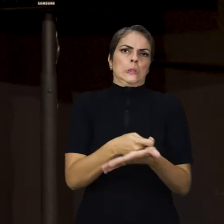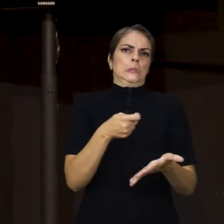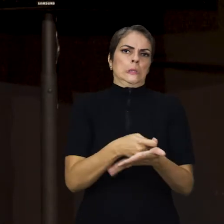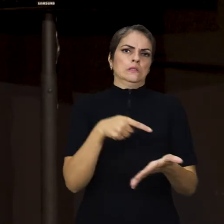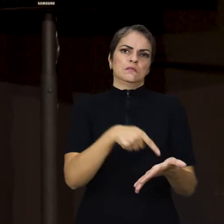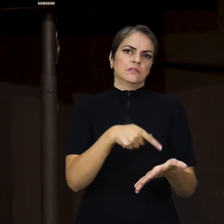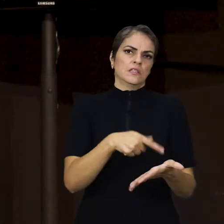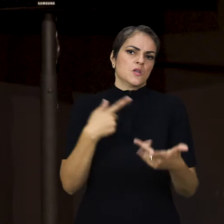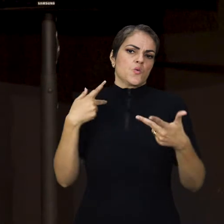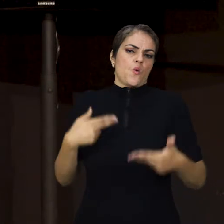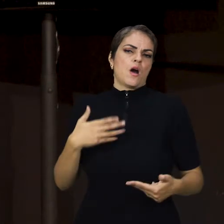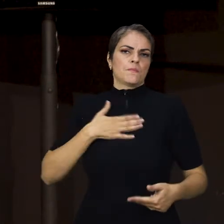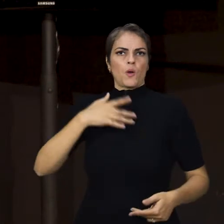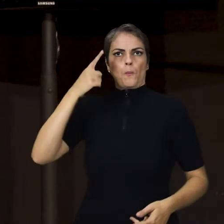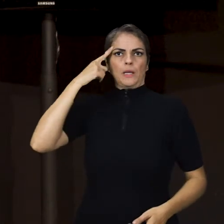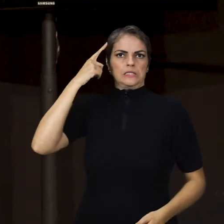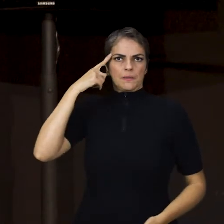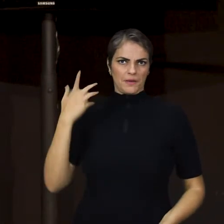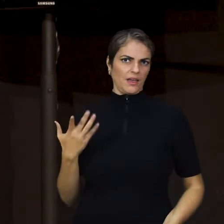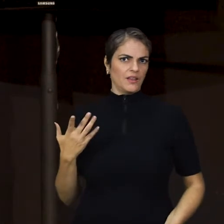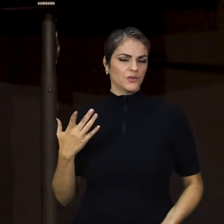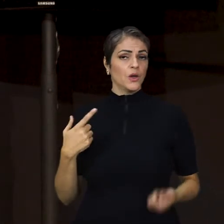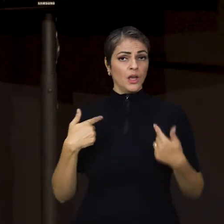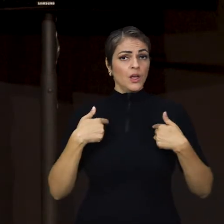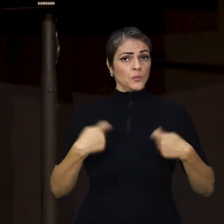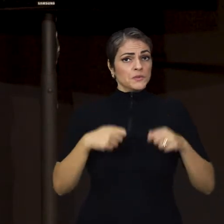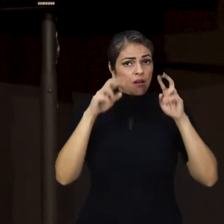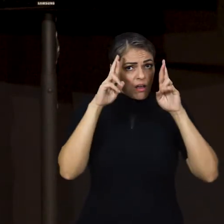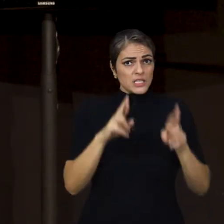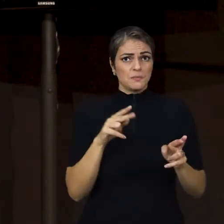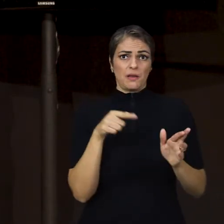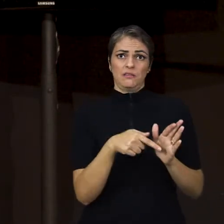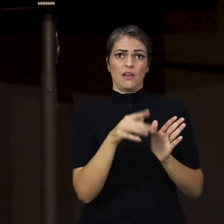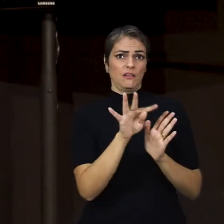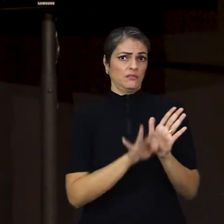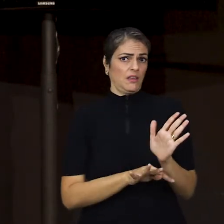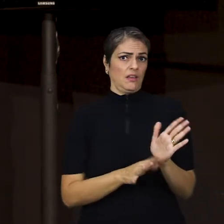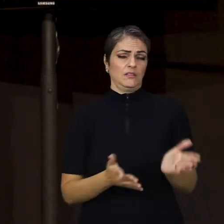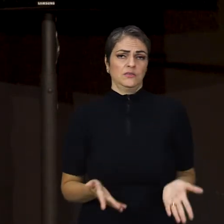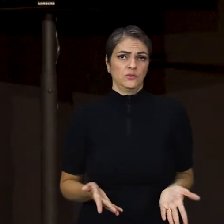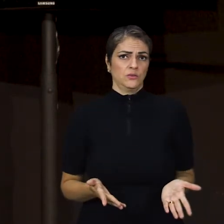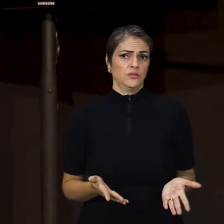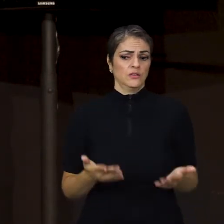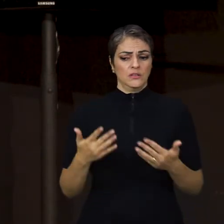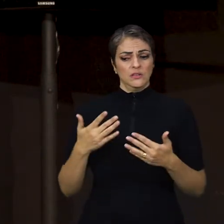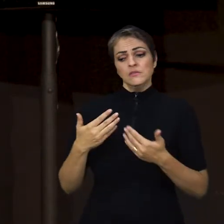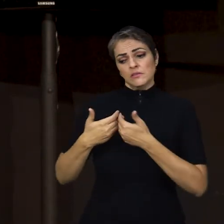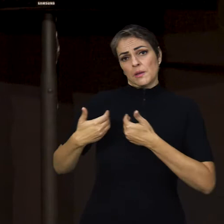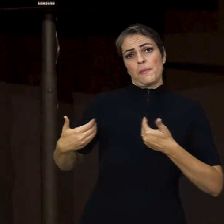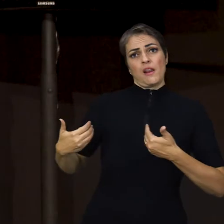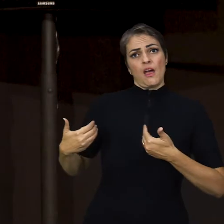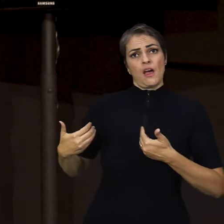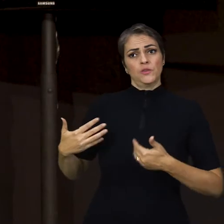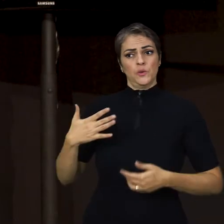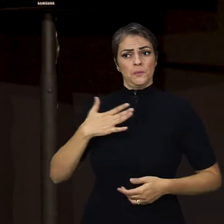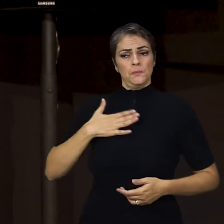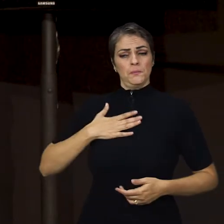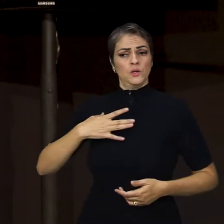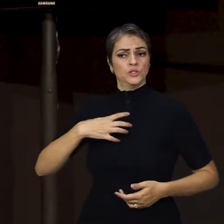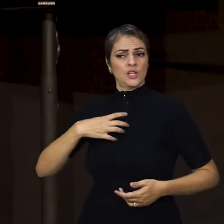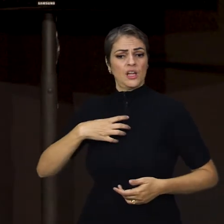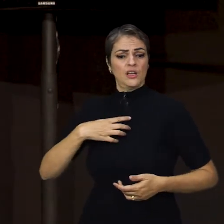tentar respeitar o texto da melhor maneira possível, separando as coisas, separando aquilo que é meu, aquilo que é do